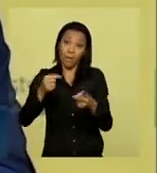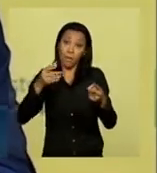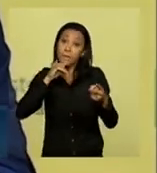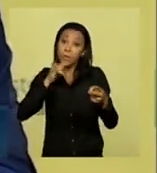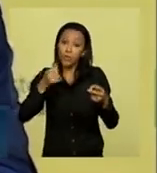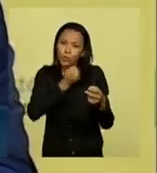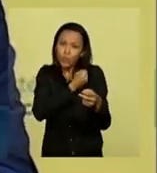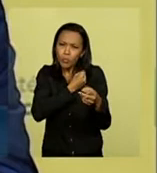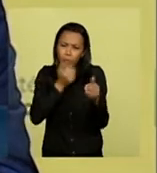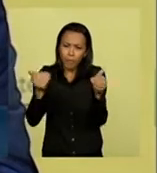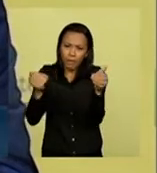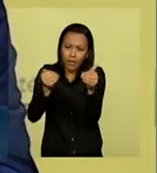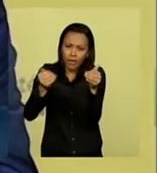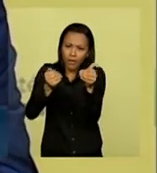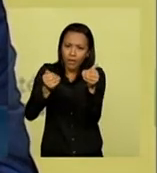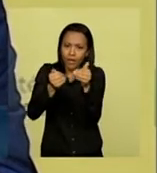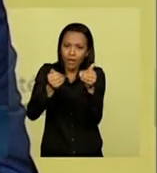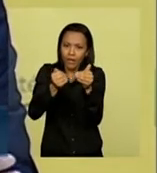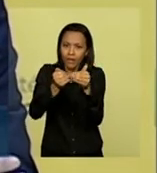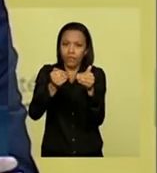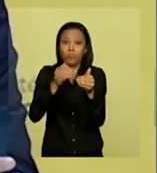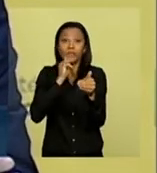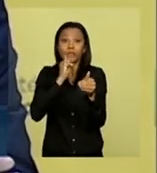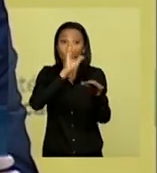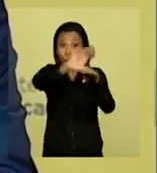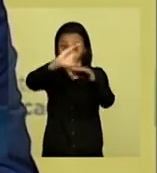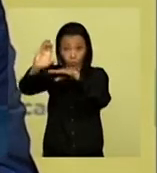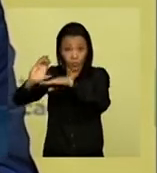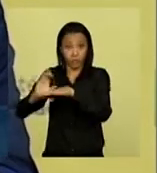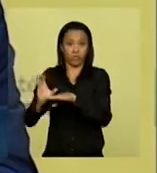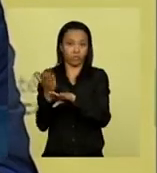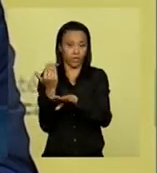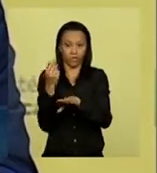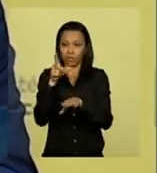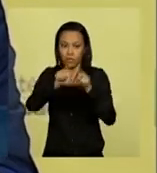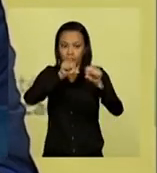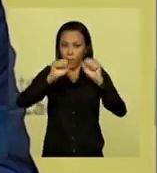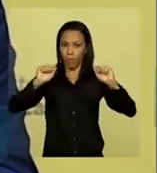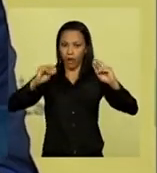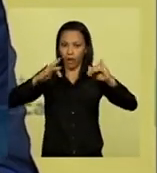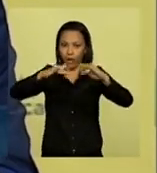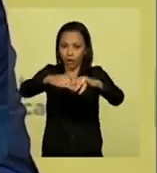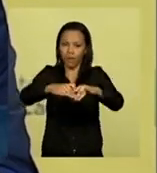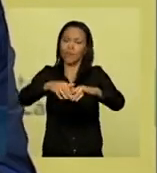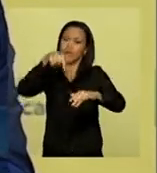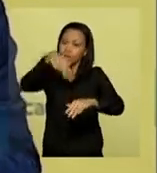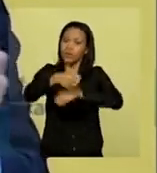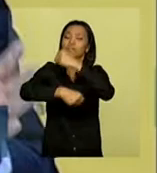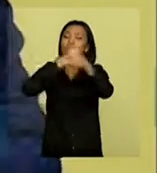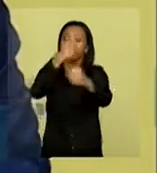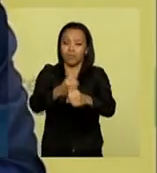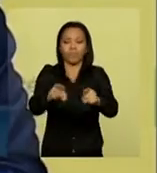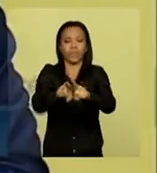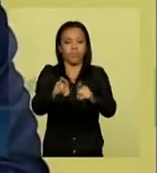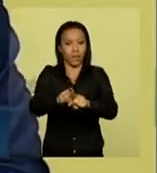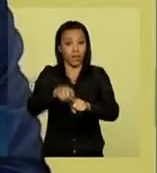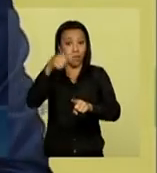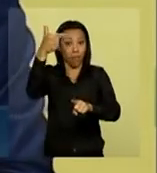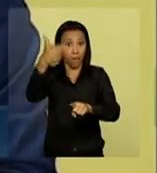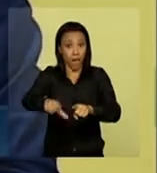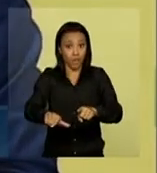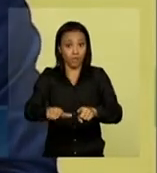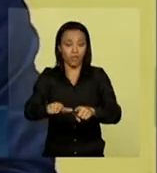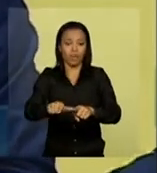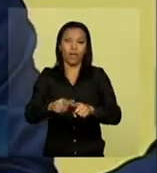próximo especialmente no curso de ampla concorrência o ano passado foi assim a nossa salvação Cristiano ainda deverá ser assim Apesar que tá aumentando o